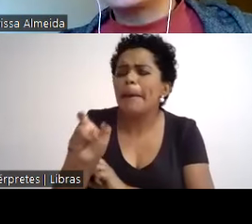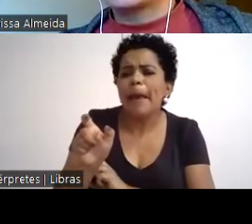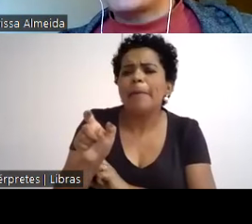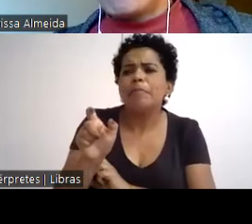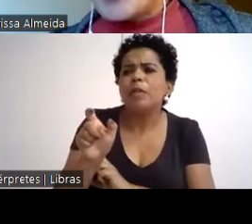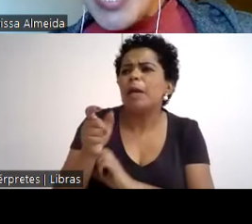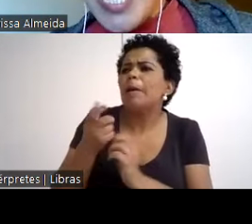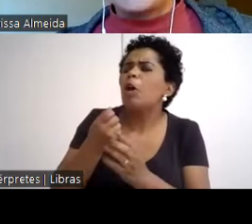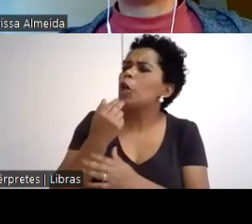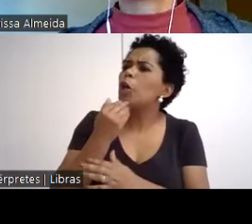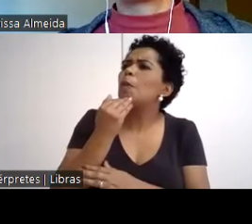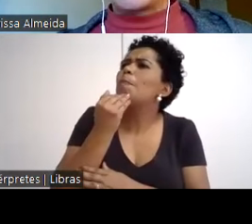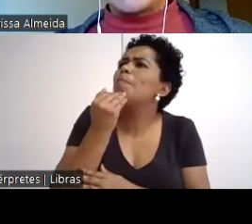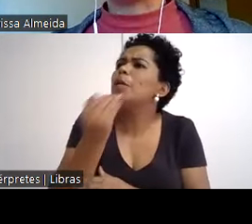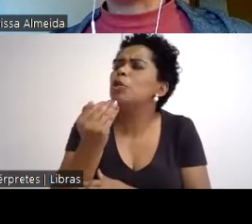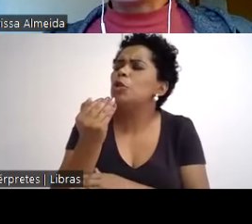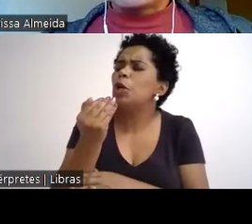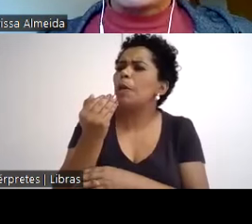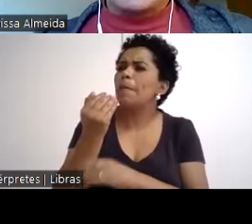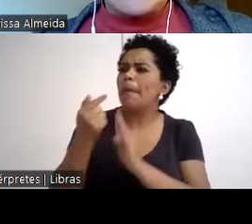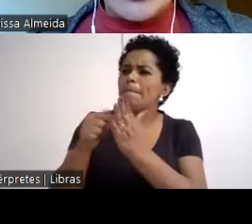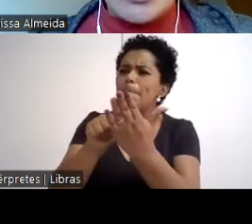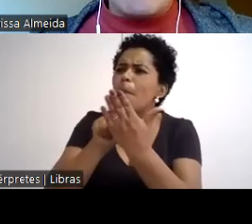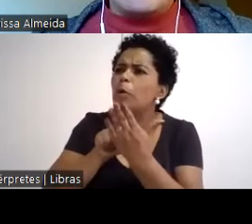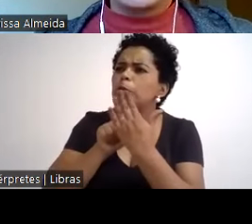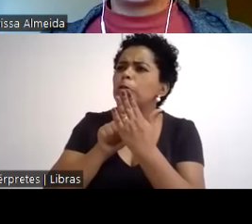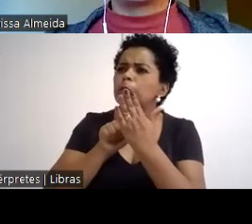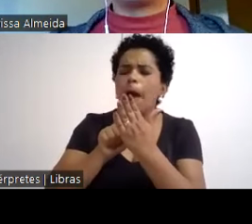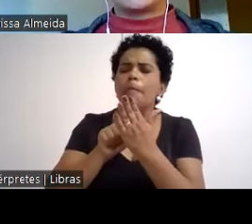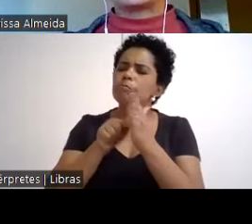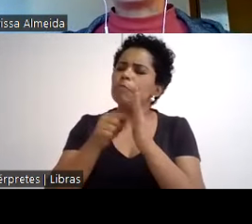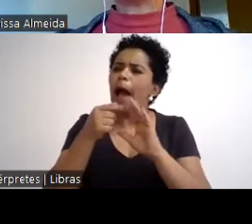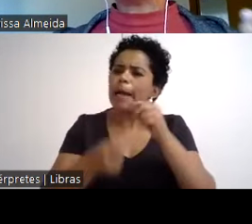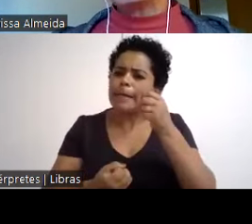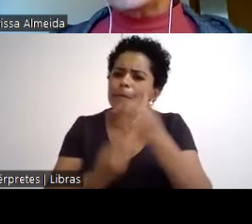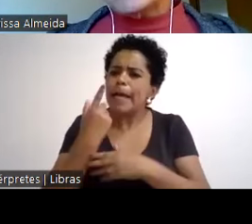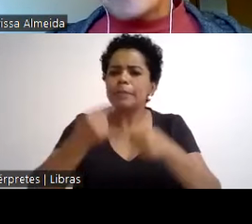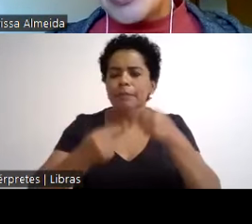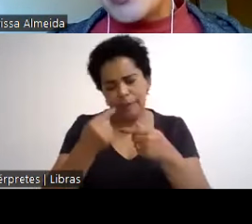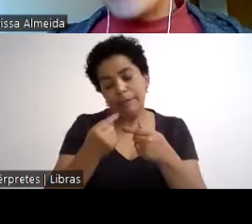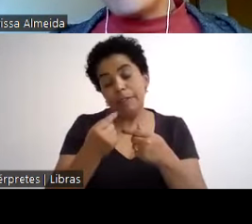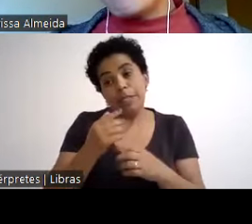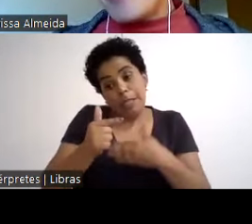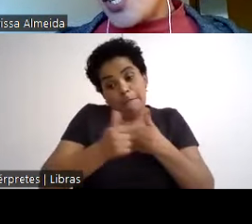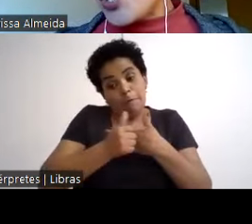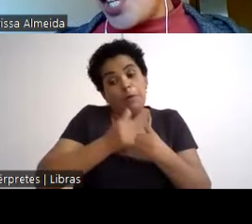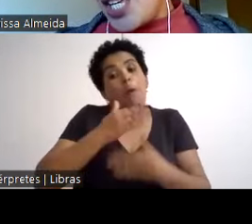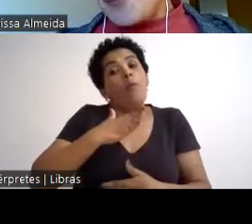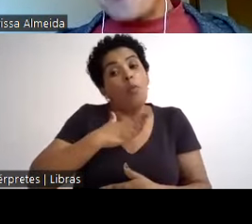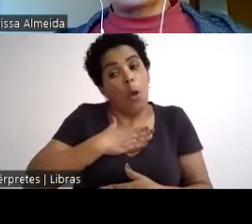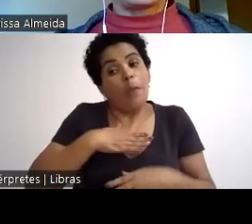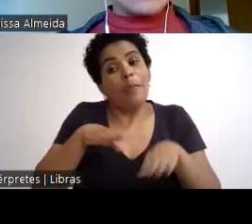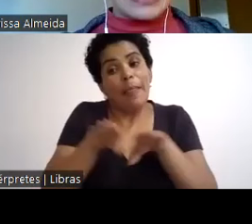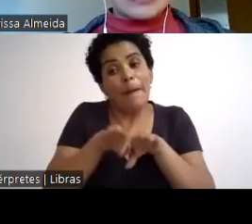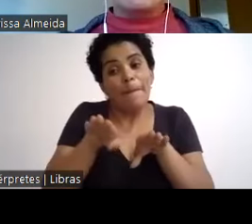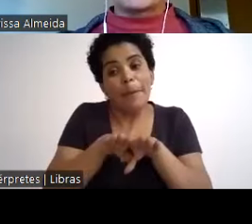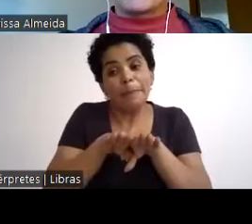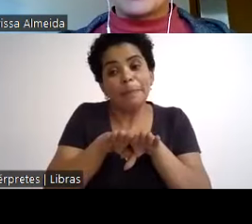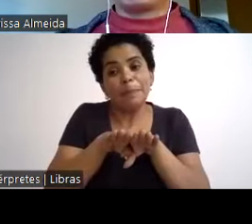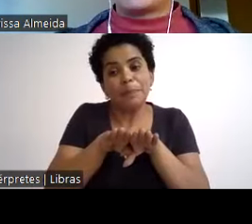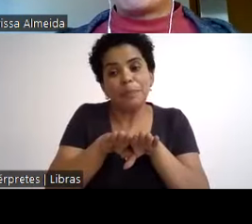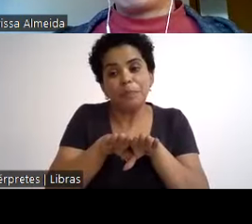cobrar, acompanhar, né? E isso é papel da instância de governança também. E não é somente uma vez que